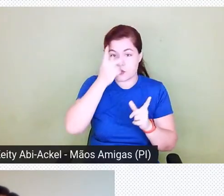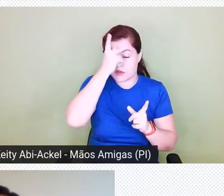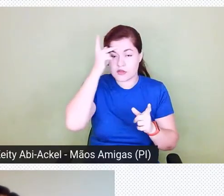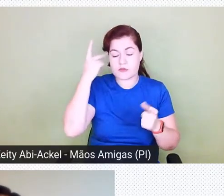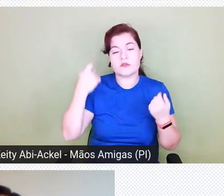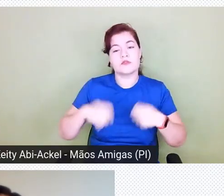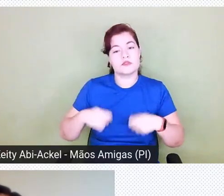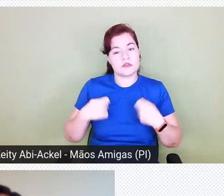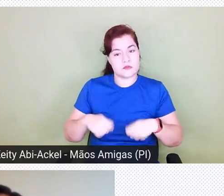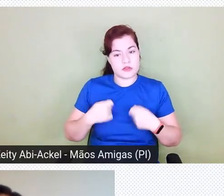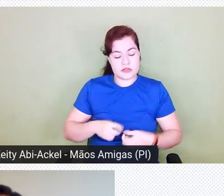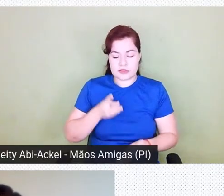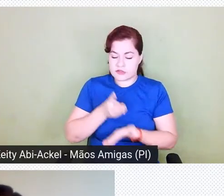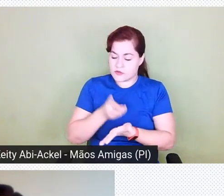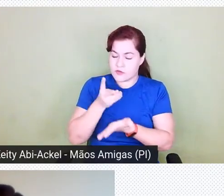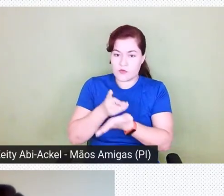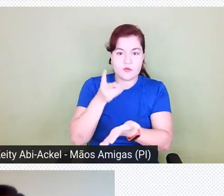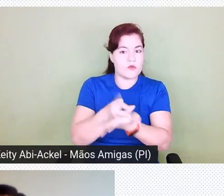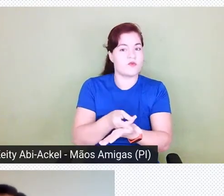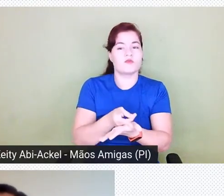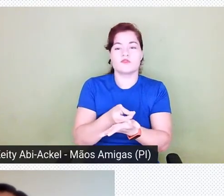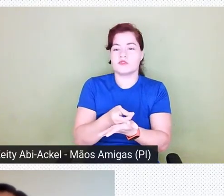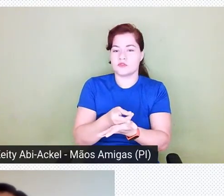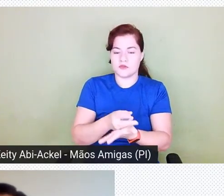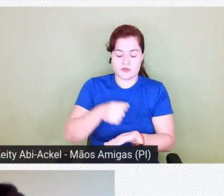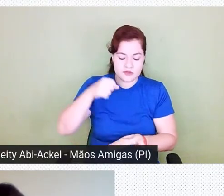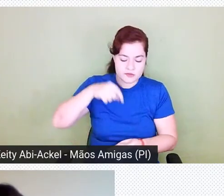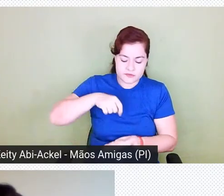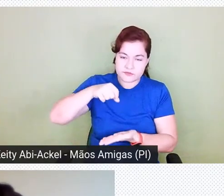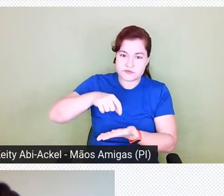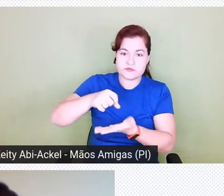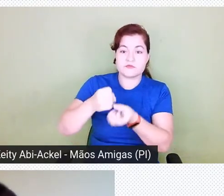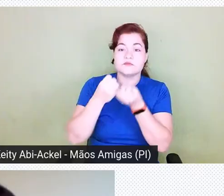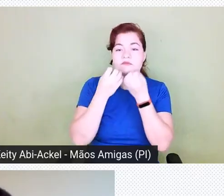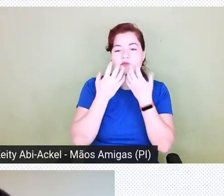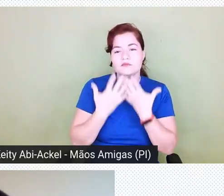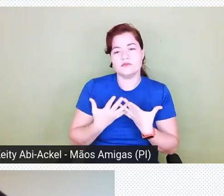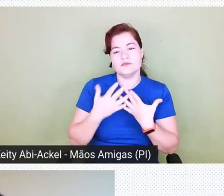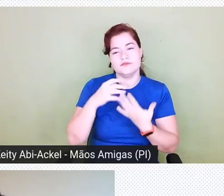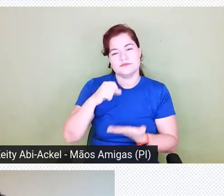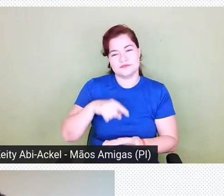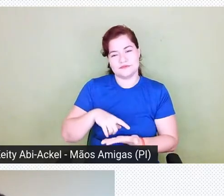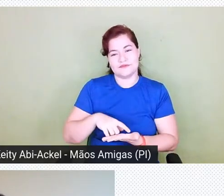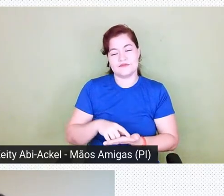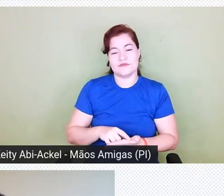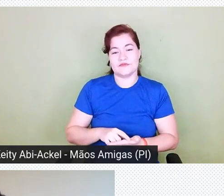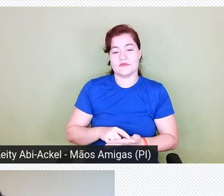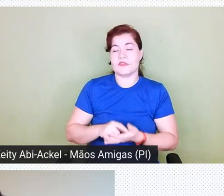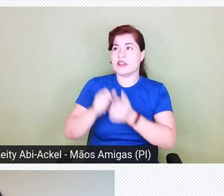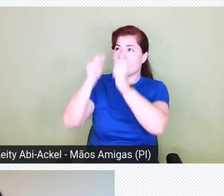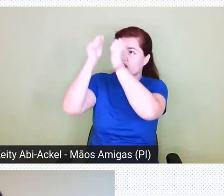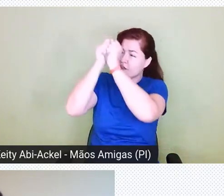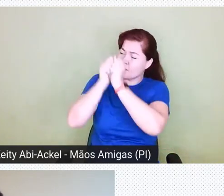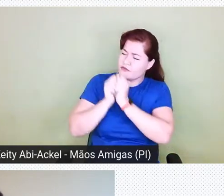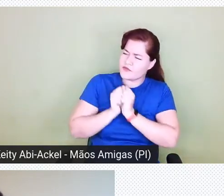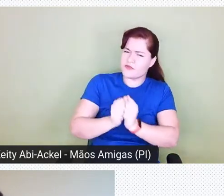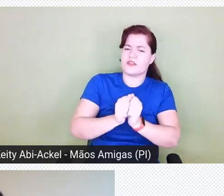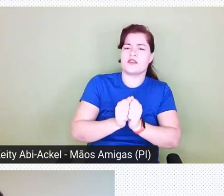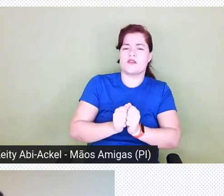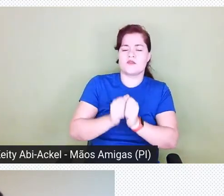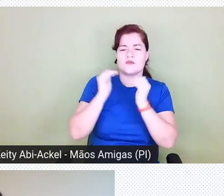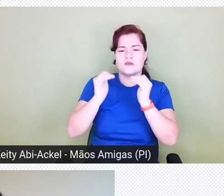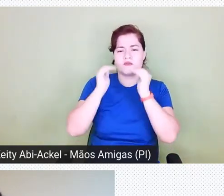necessitam continuar semeando a boa semente. Fica conosco, Mestre Jesus, e